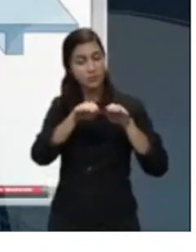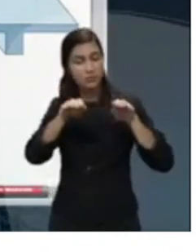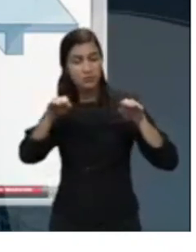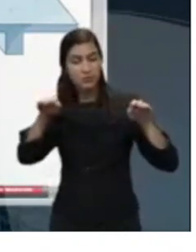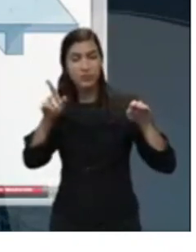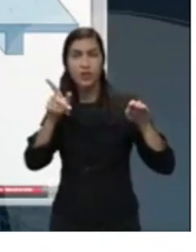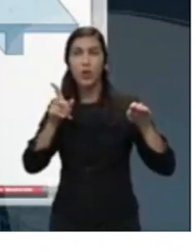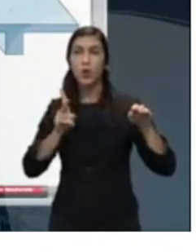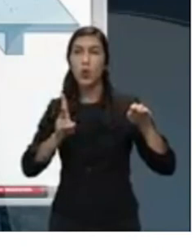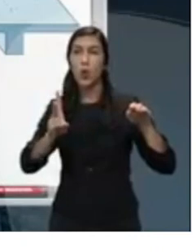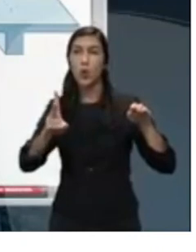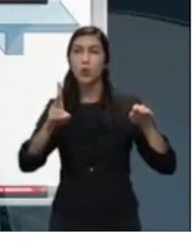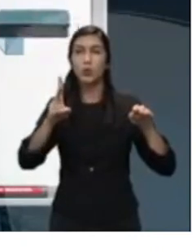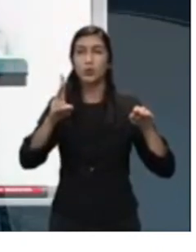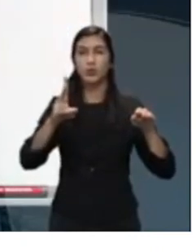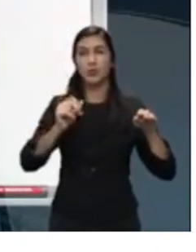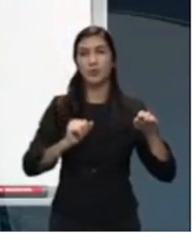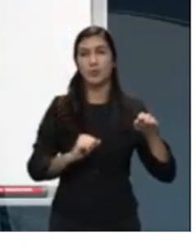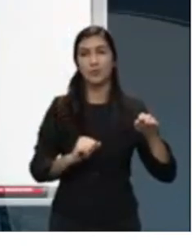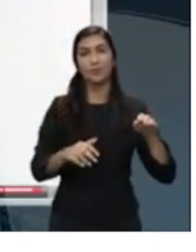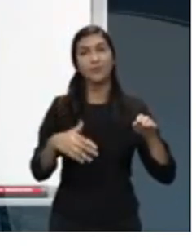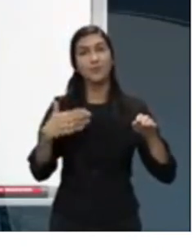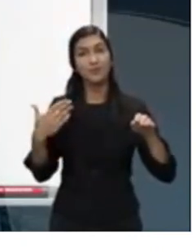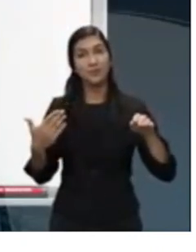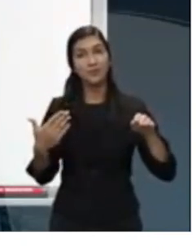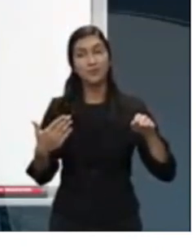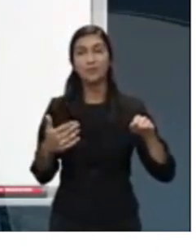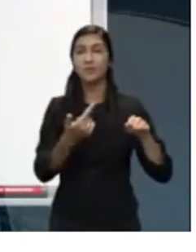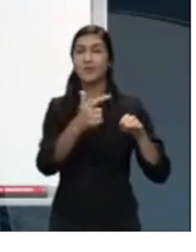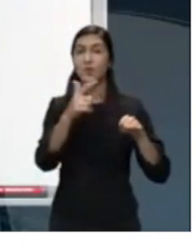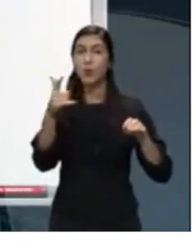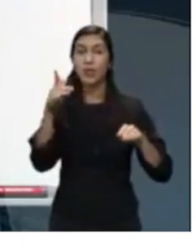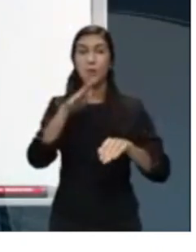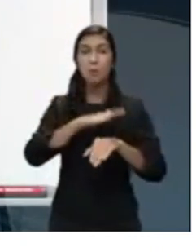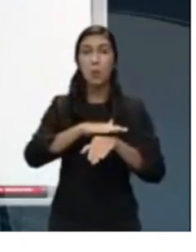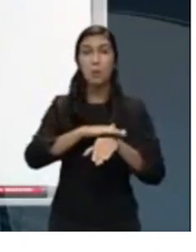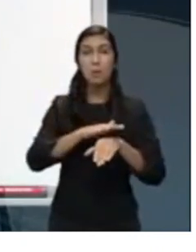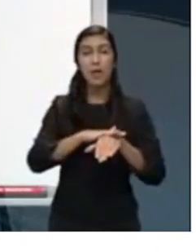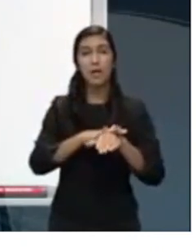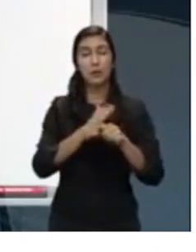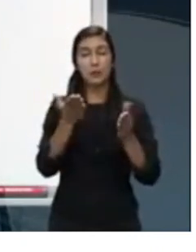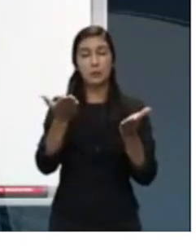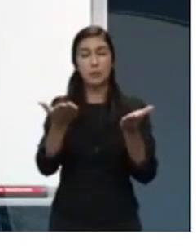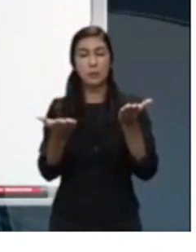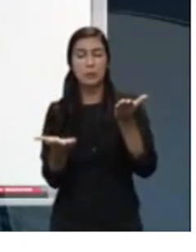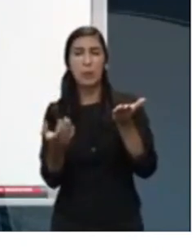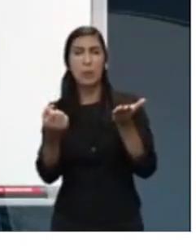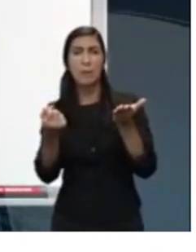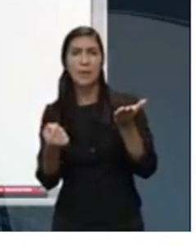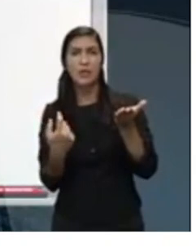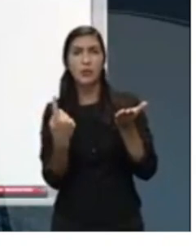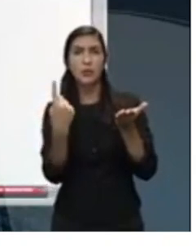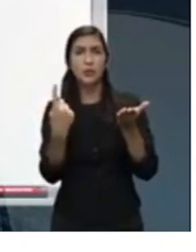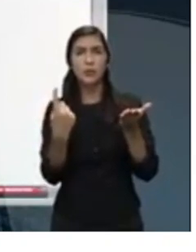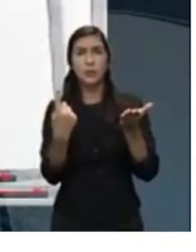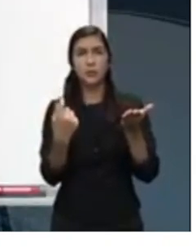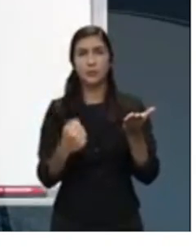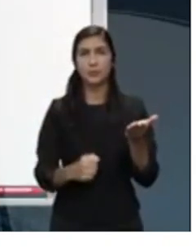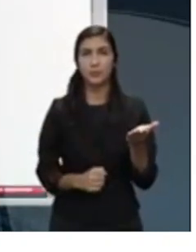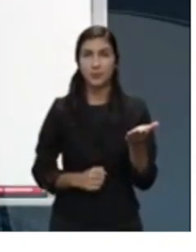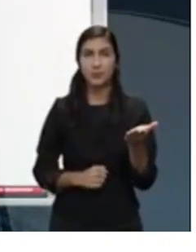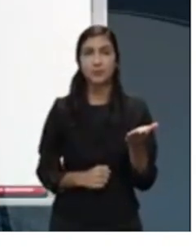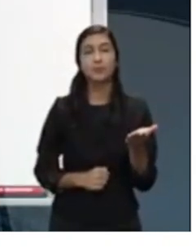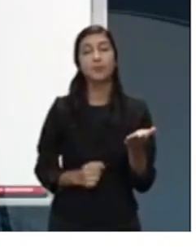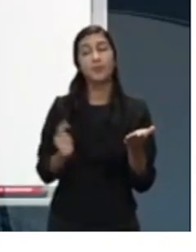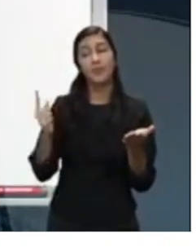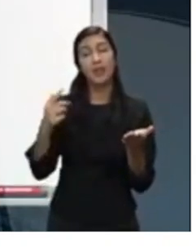são contínuas sobre o pilar. Dessa forma, não existem momentos fletores de primeira ordem em suas extremidades.